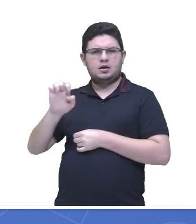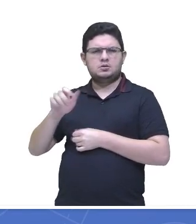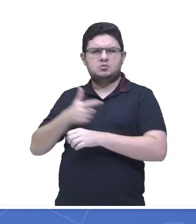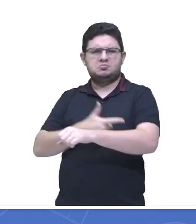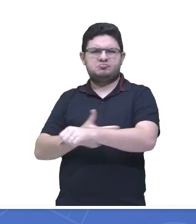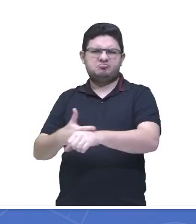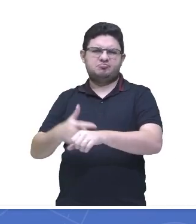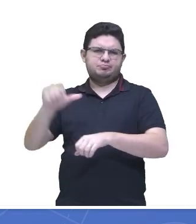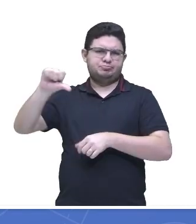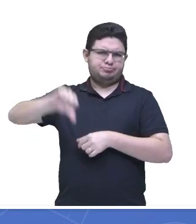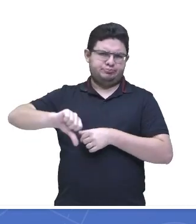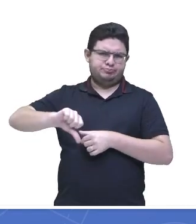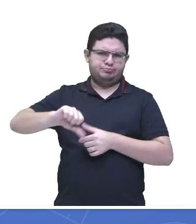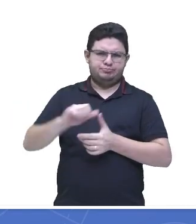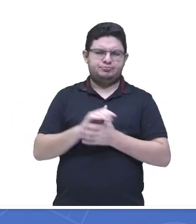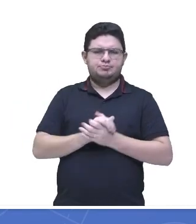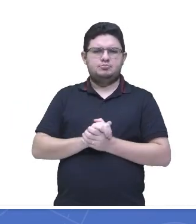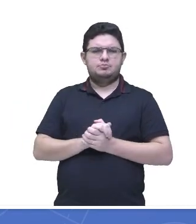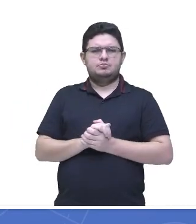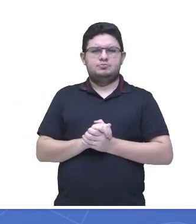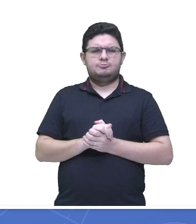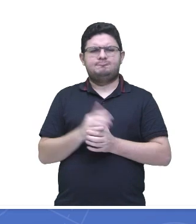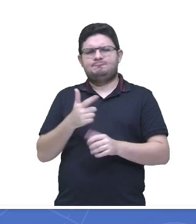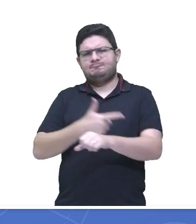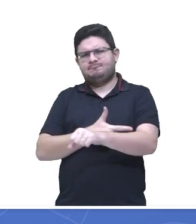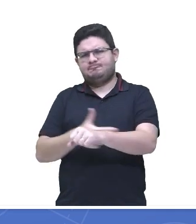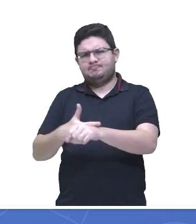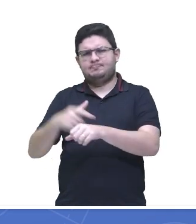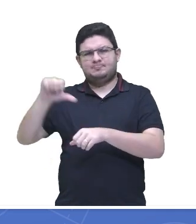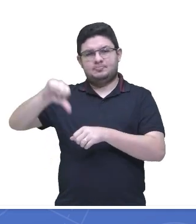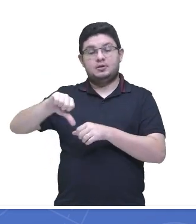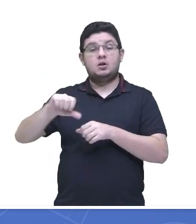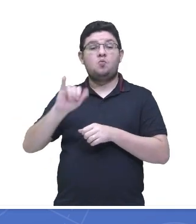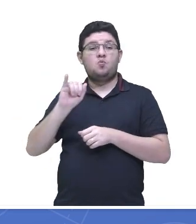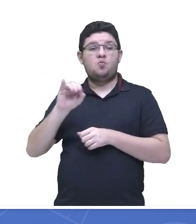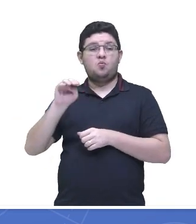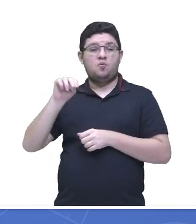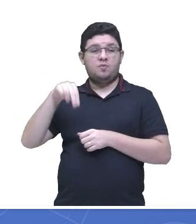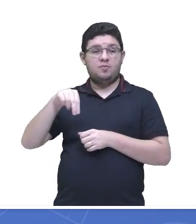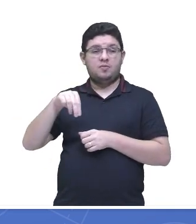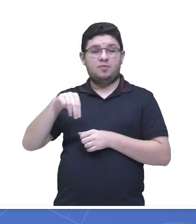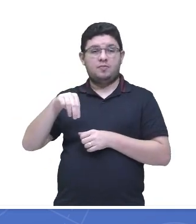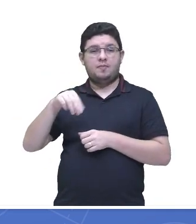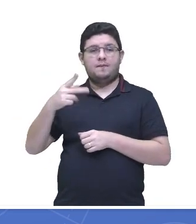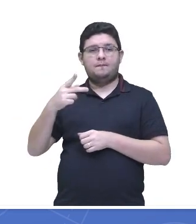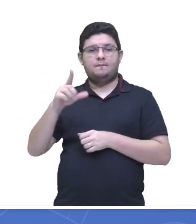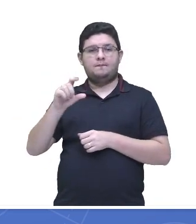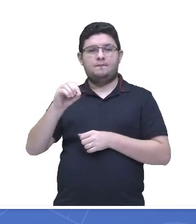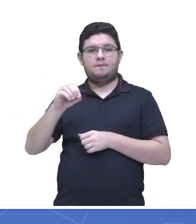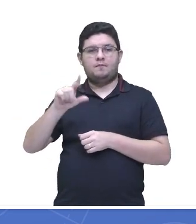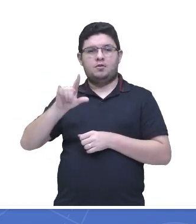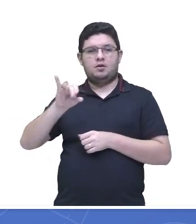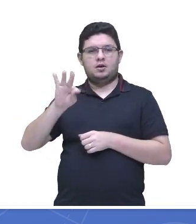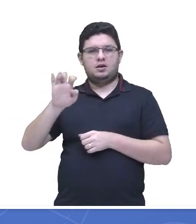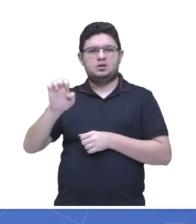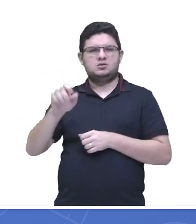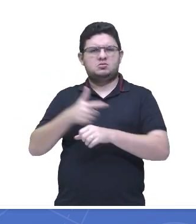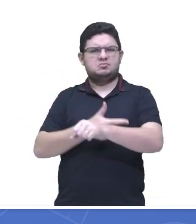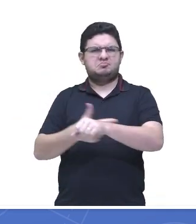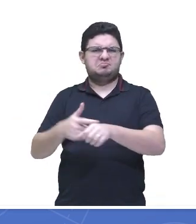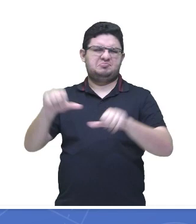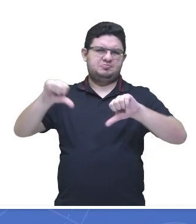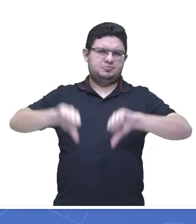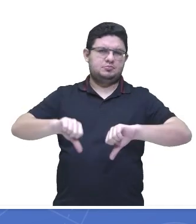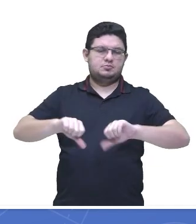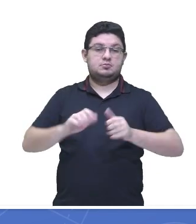Impolite, que é mal educado. Mal educado. In é o oposto. polite, educado, impolite, mal educado. Tenho